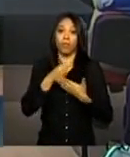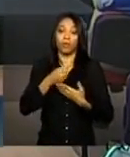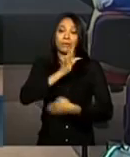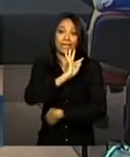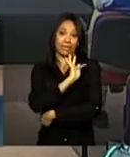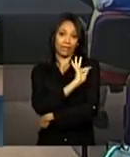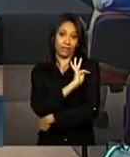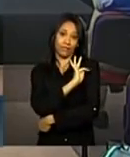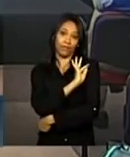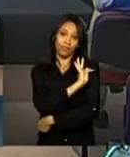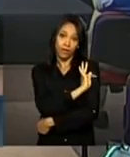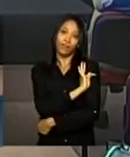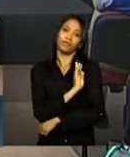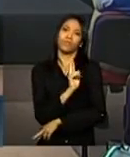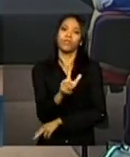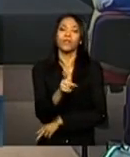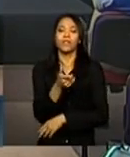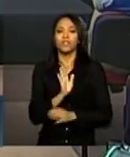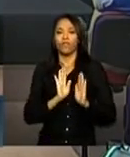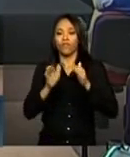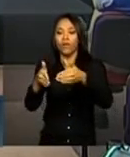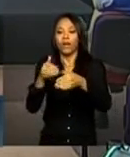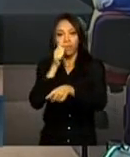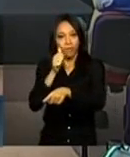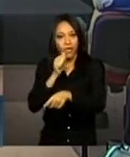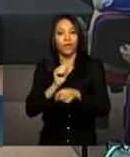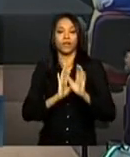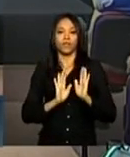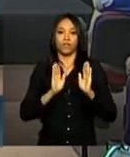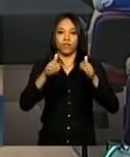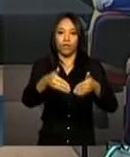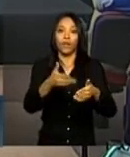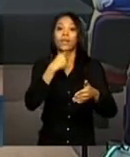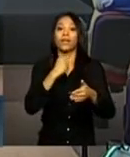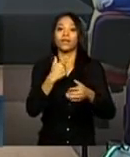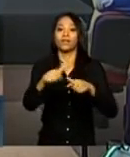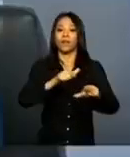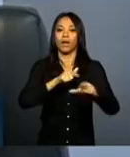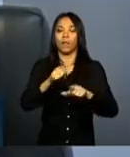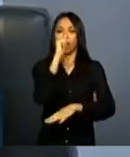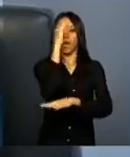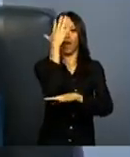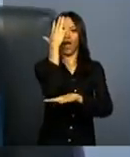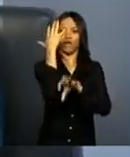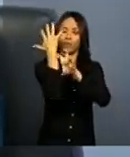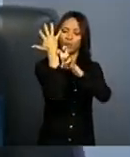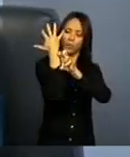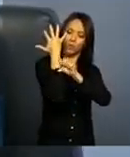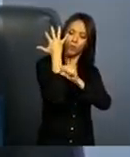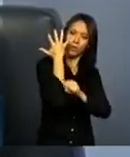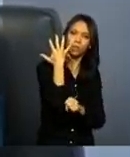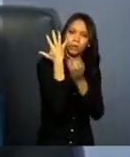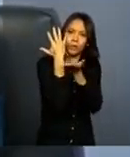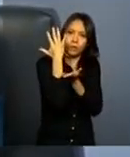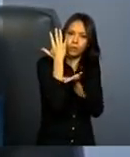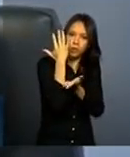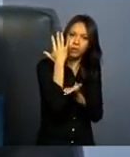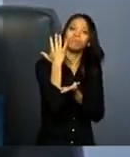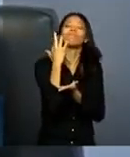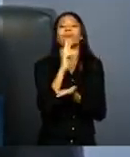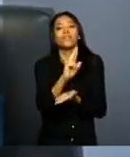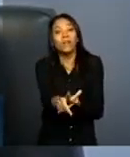para extrativistas, para as mulheres, para quilombolas, né, para ribeirinhos, para os diferentes